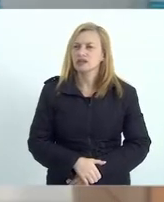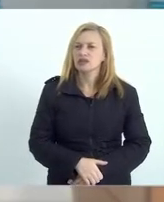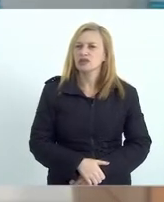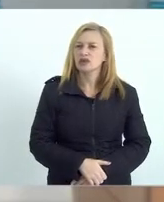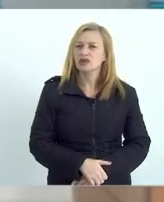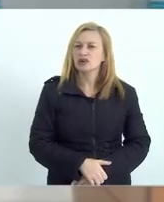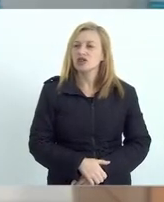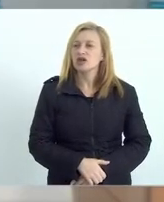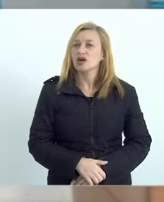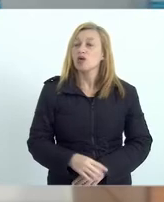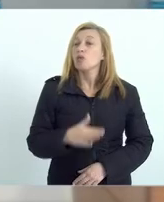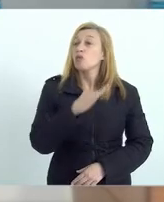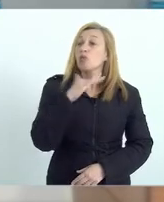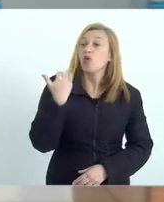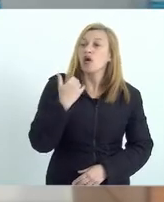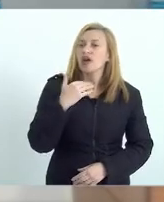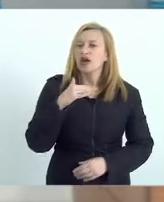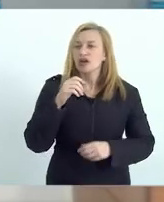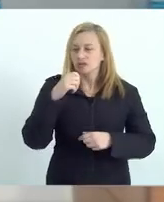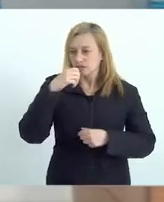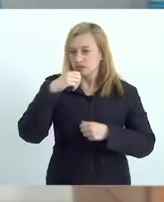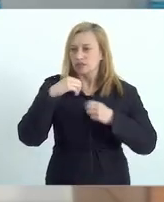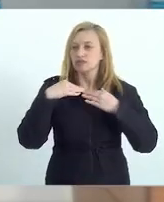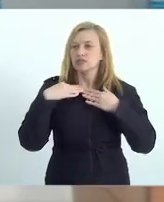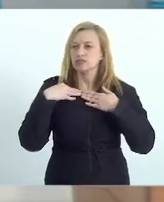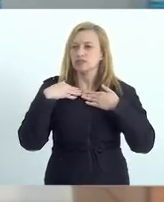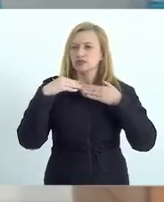o vinho morrer de afogamento